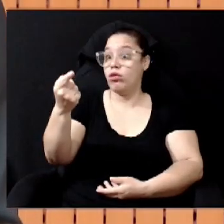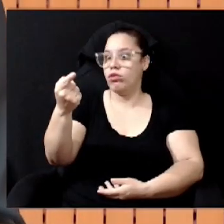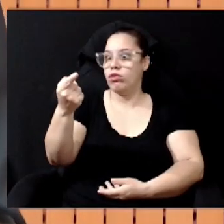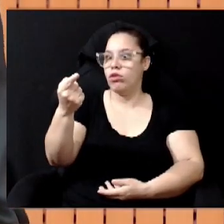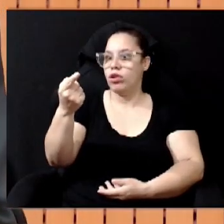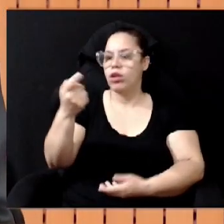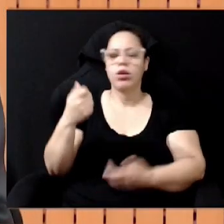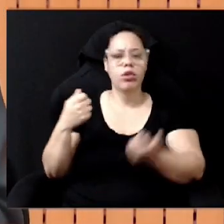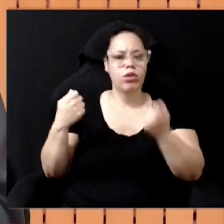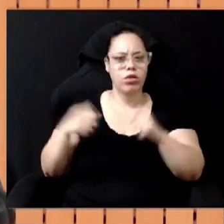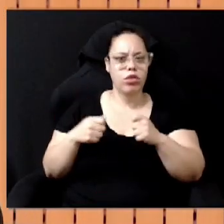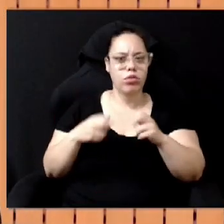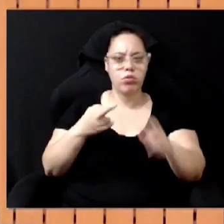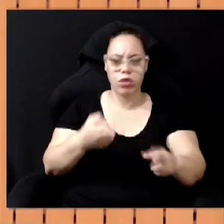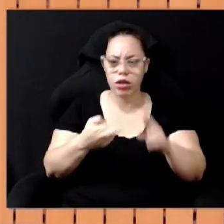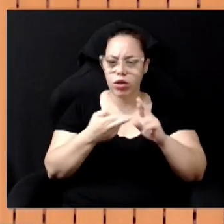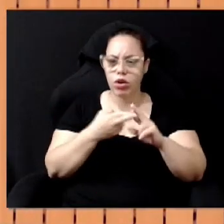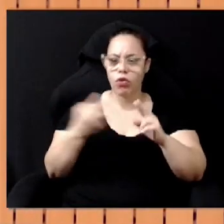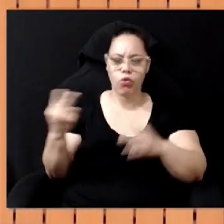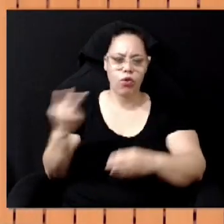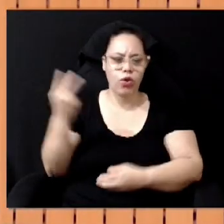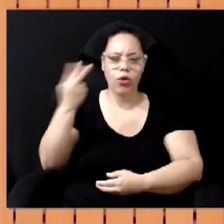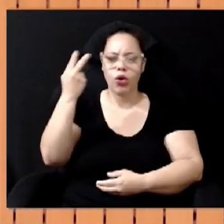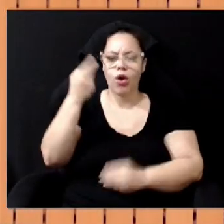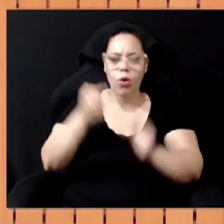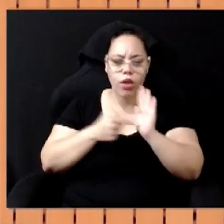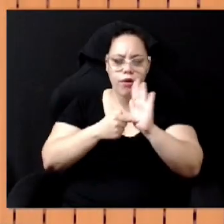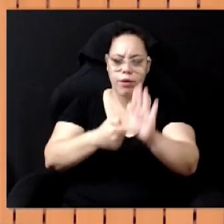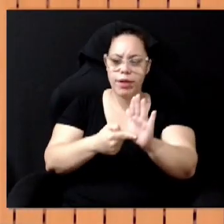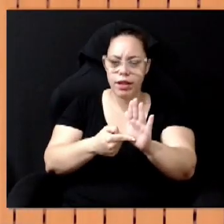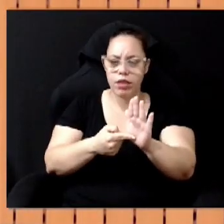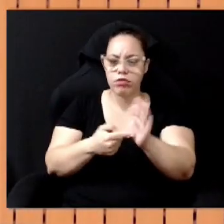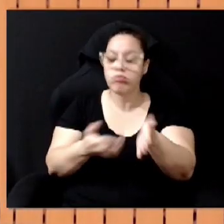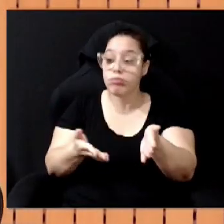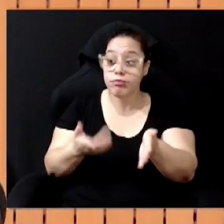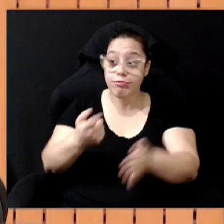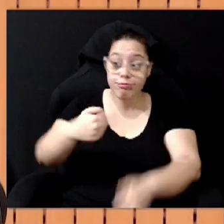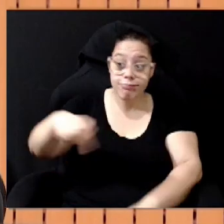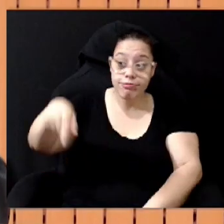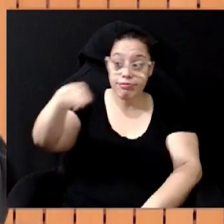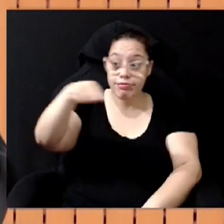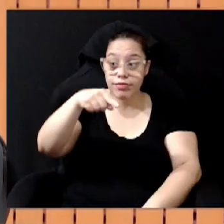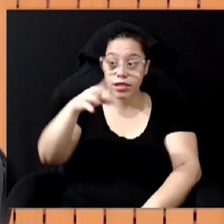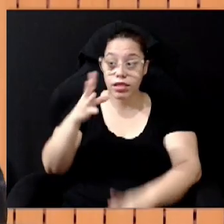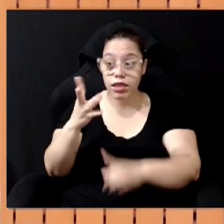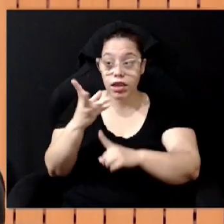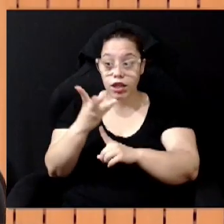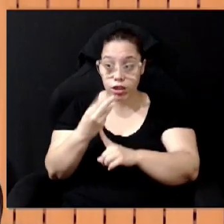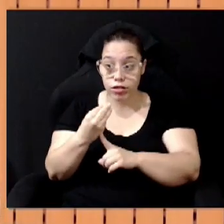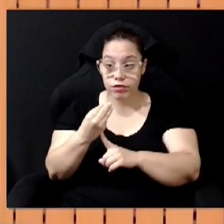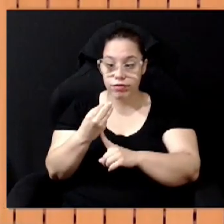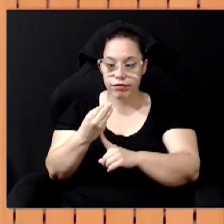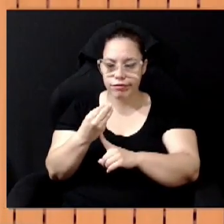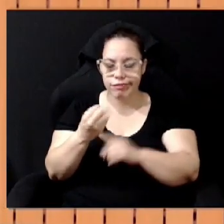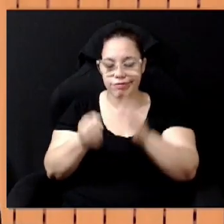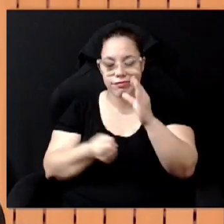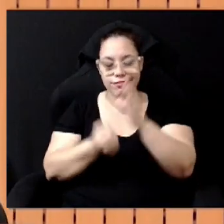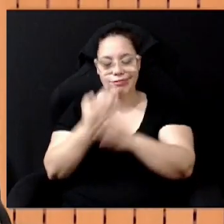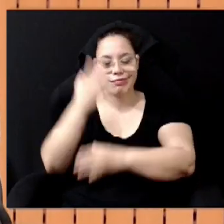para reconhecer, valorizar, dar visibilidade para esses artistas, né? E aí surgiu, então, a ideia,